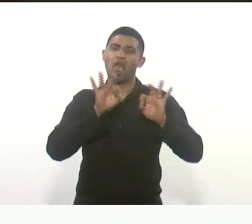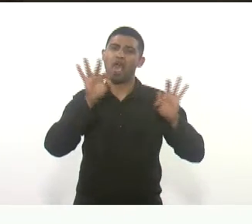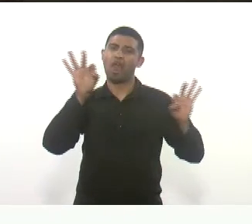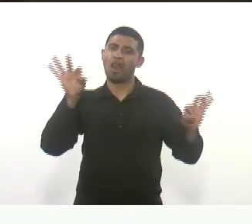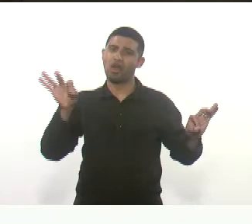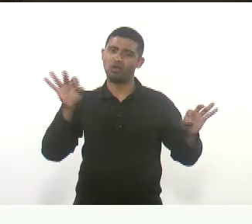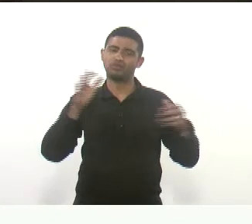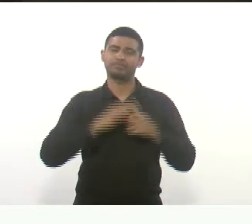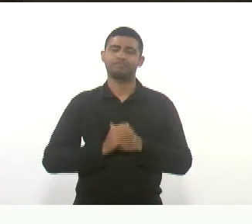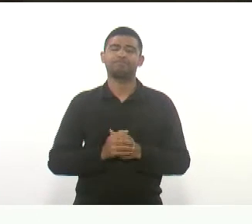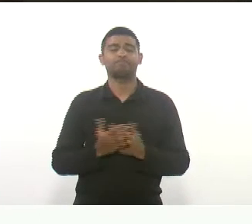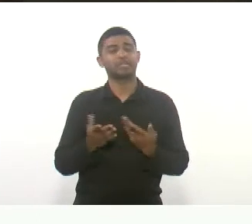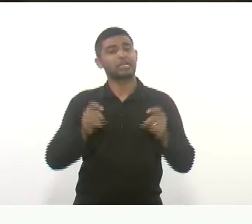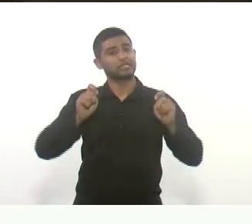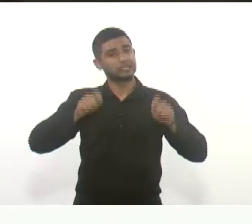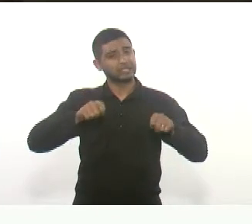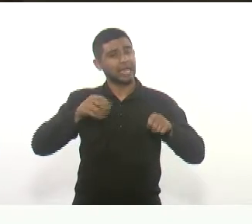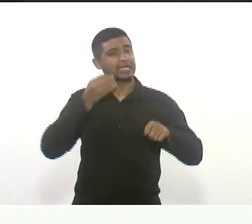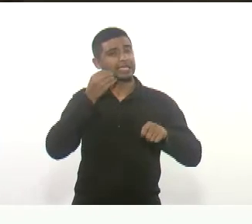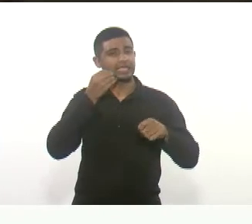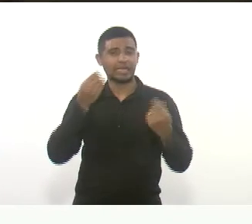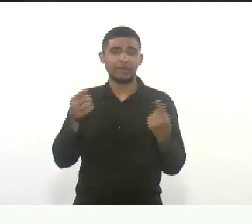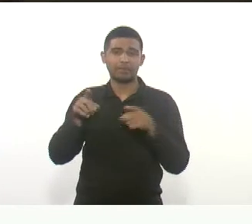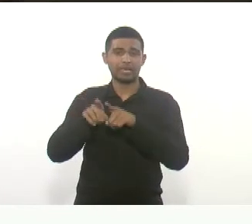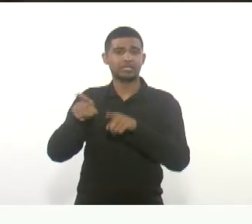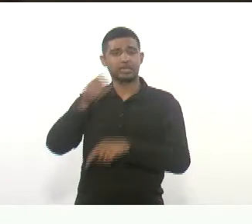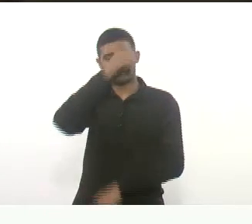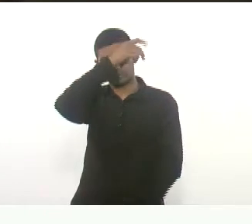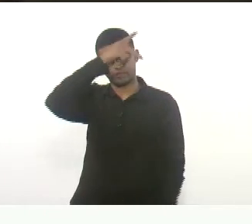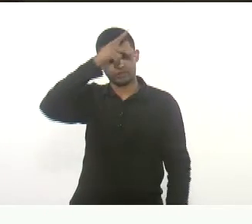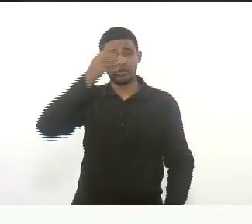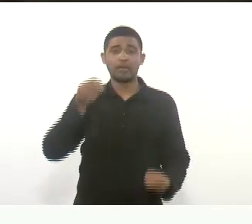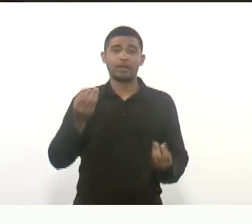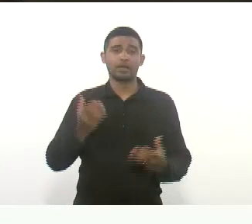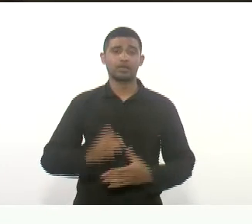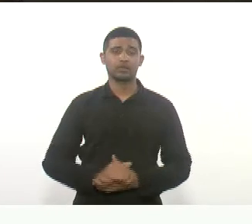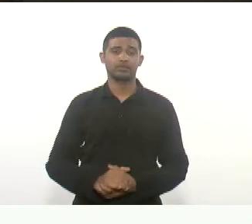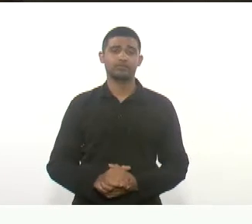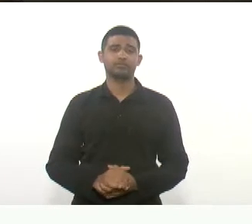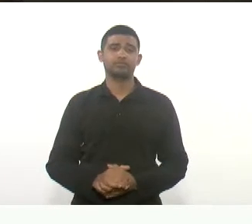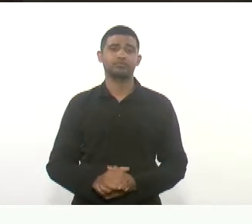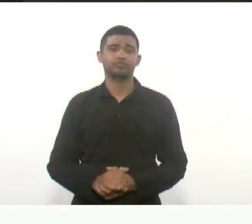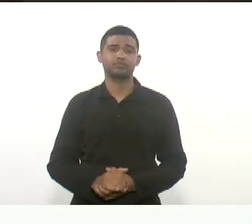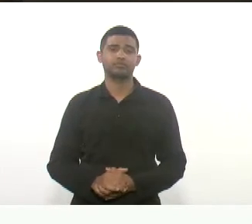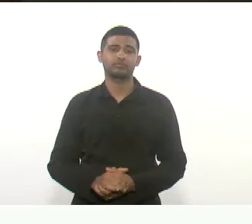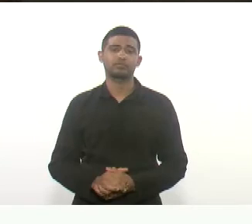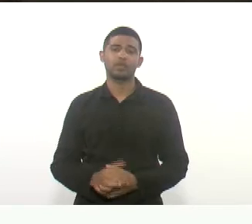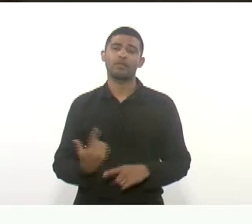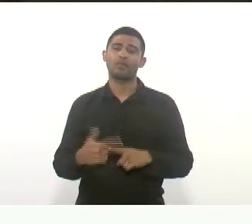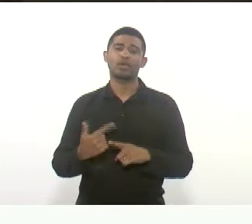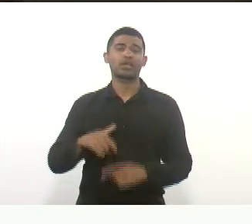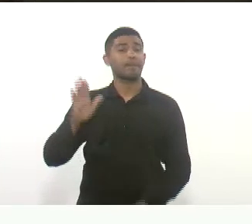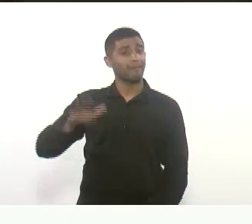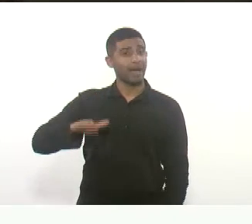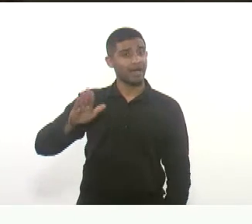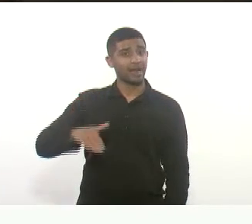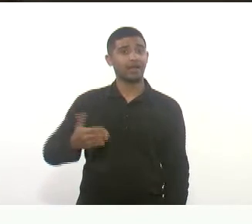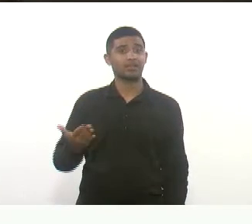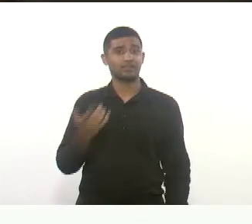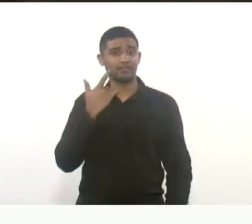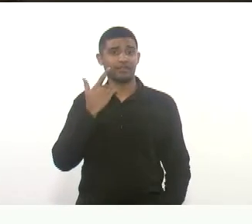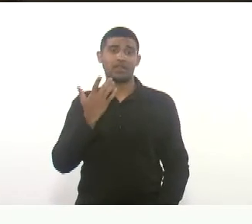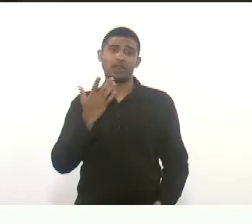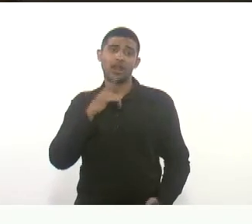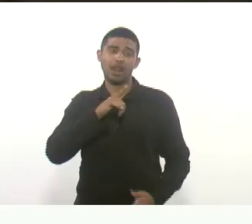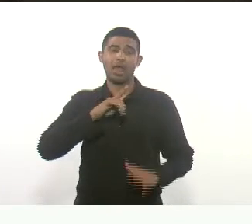poderia, inclusive, fazer um convênio com a Prefeitura, que ficaria muito mais barato, porque os horários das